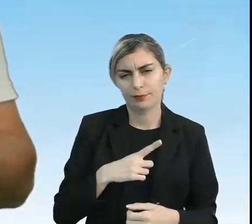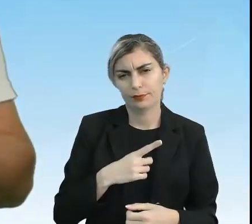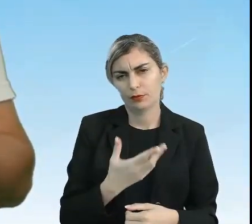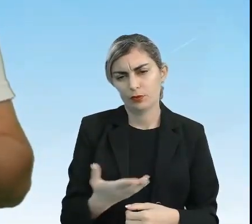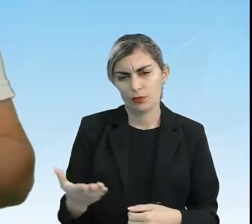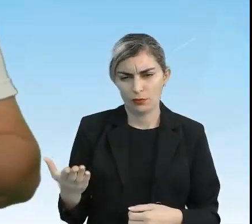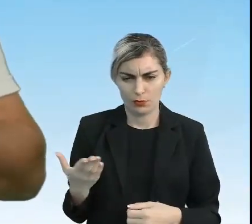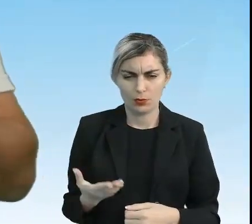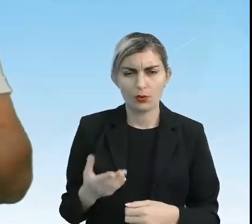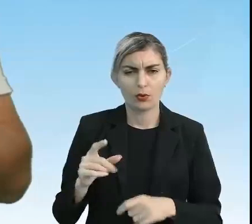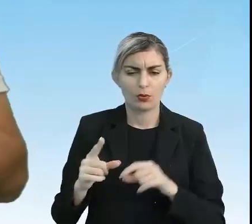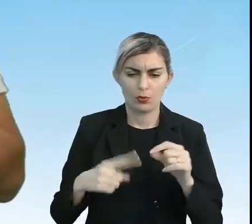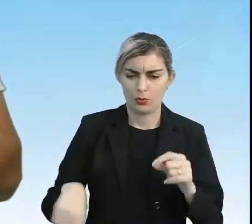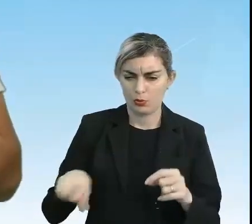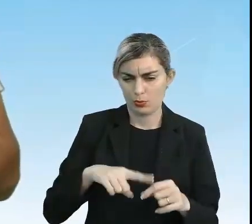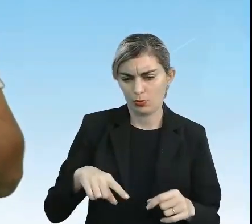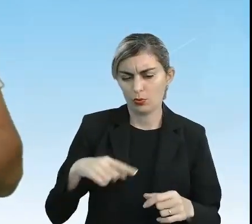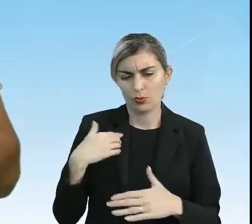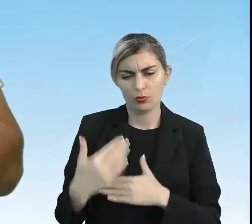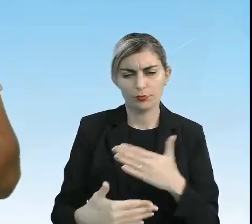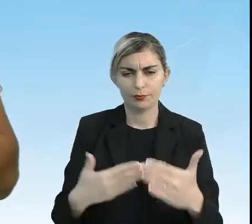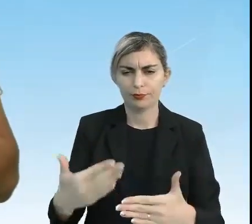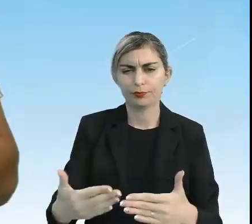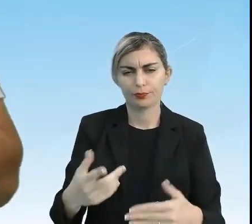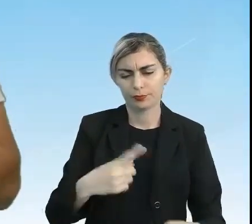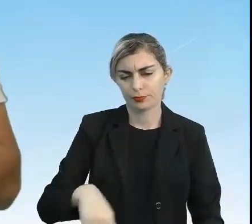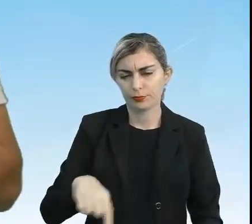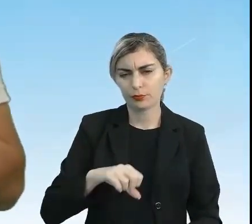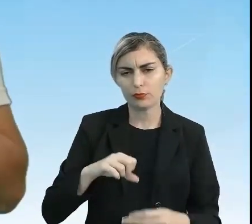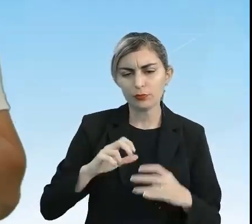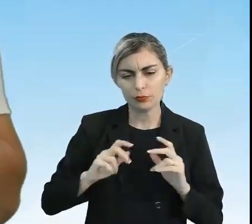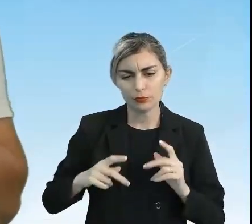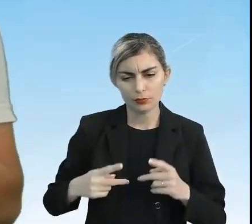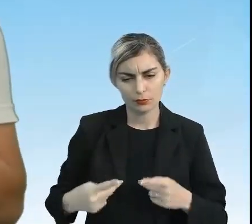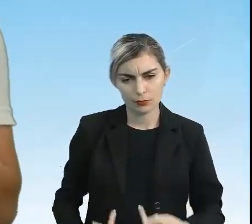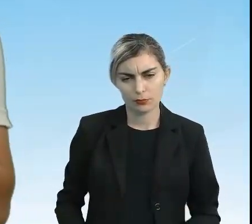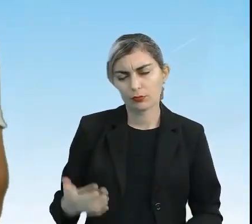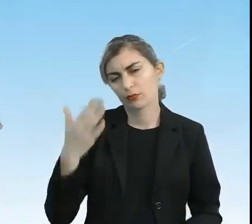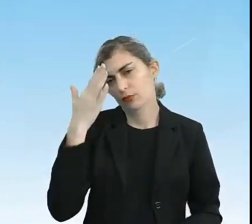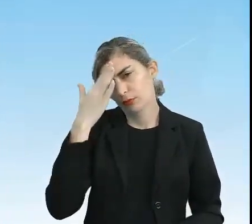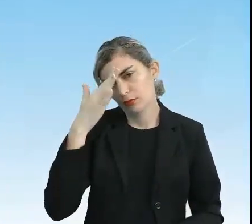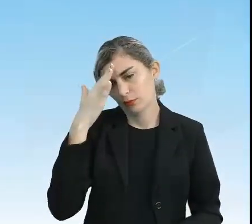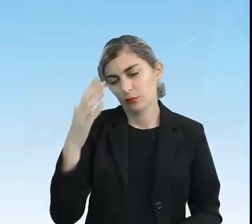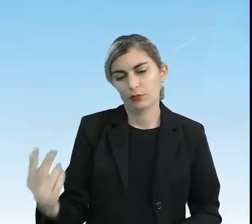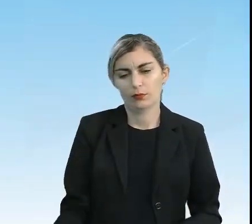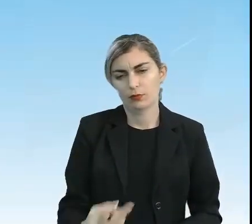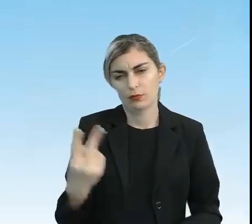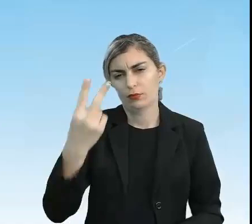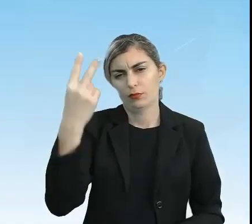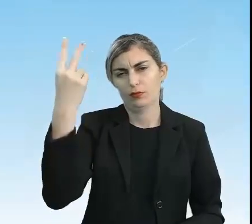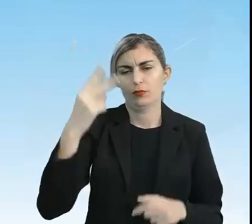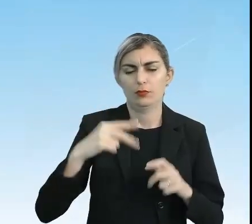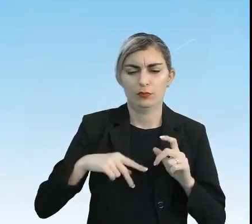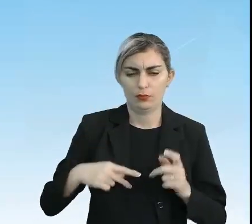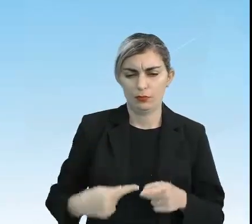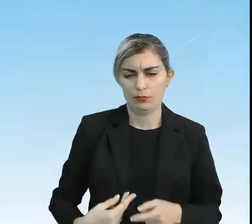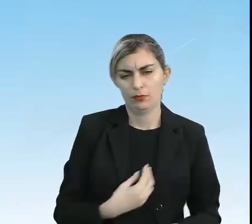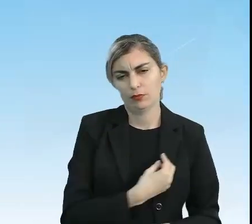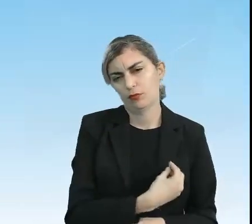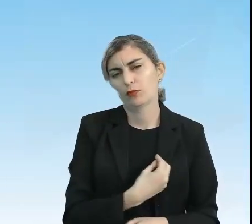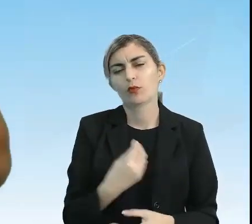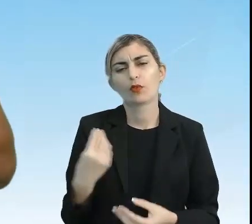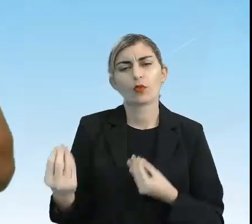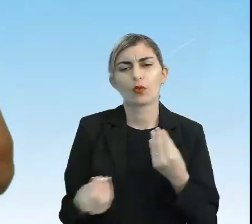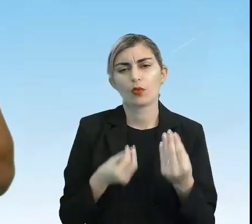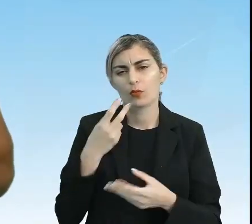uma forma em que nós, no desenvolvimento em que nós somos humanos, nós entendemos o valor dos humanos que vivemos. Como a gente